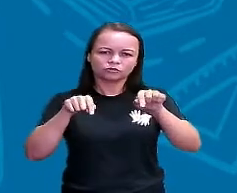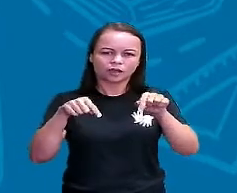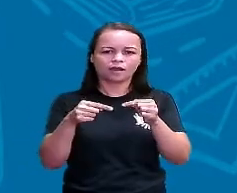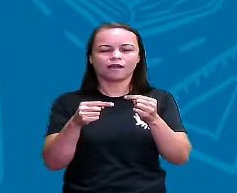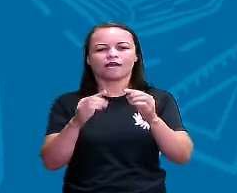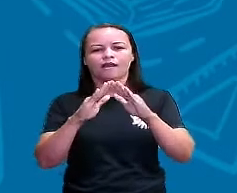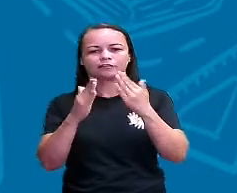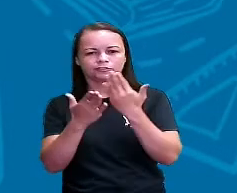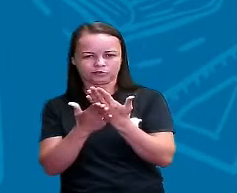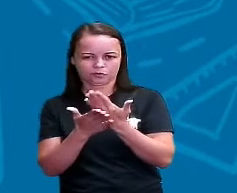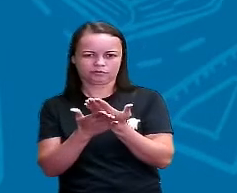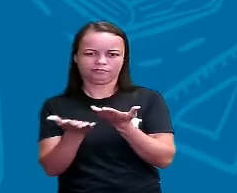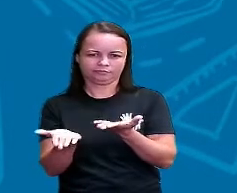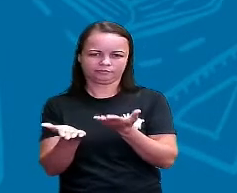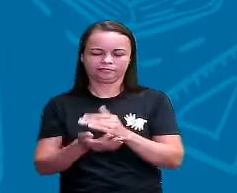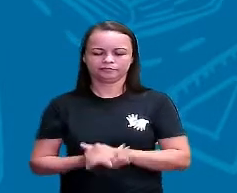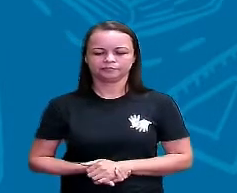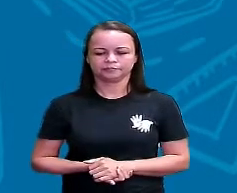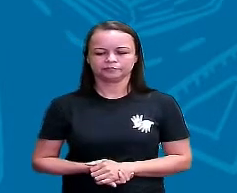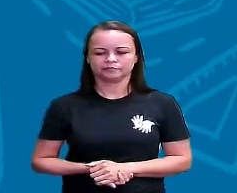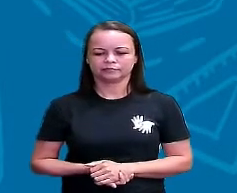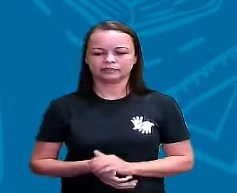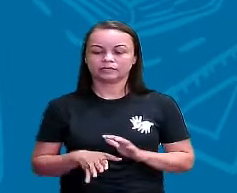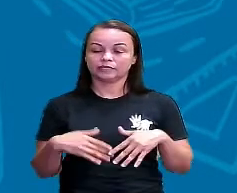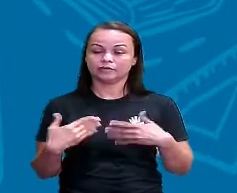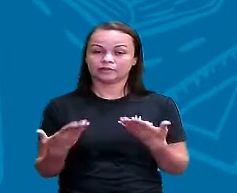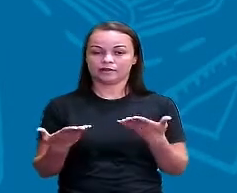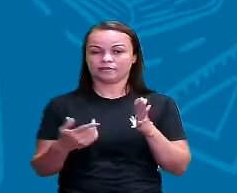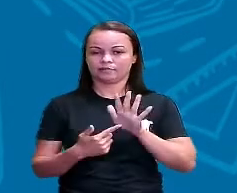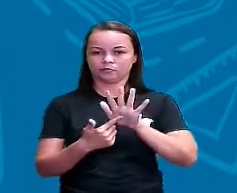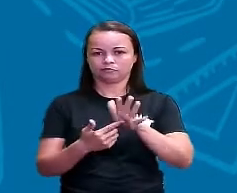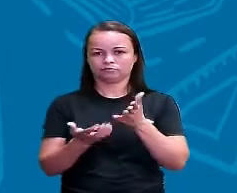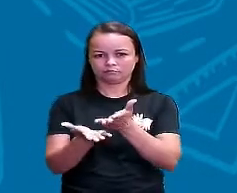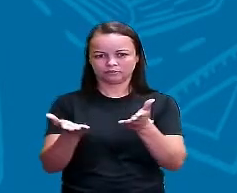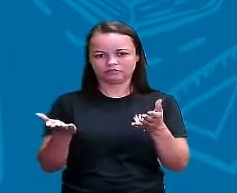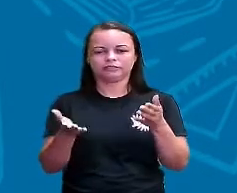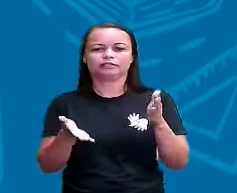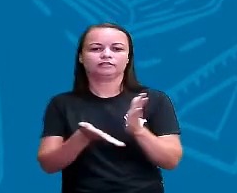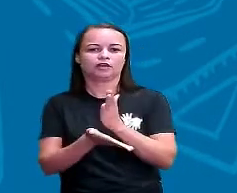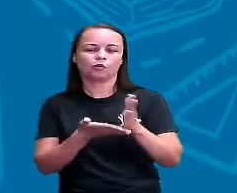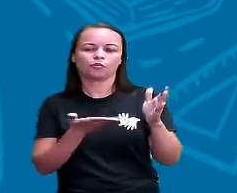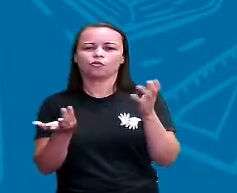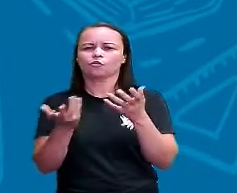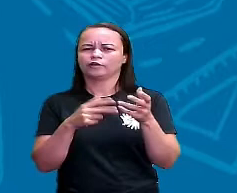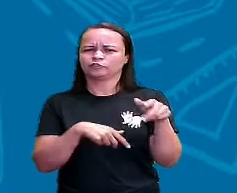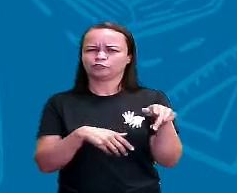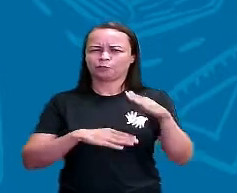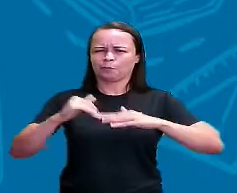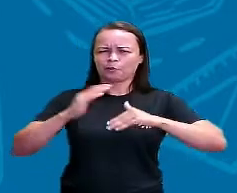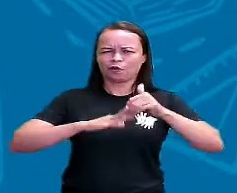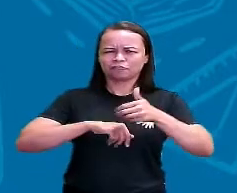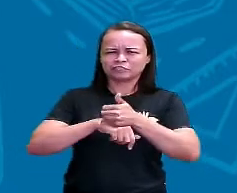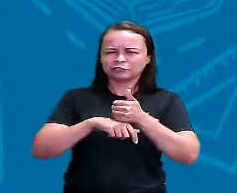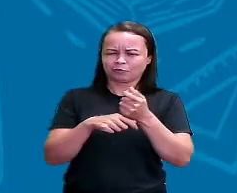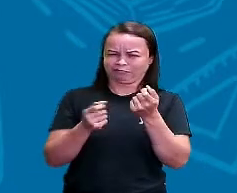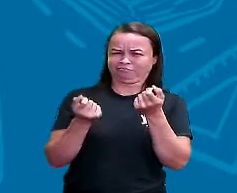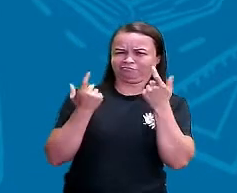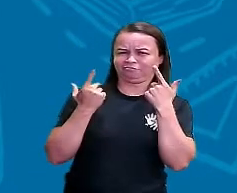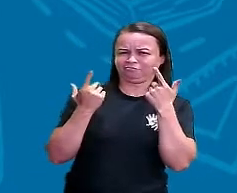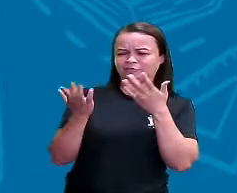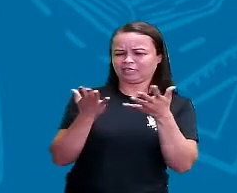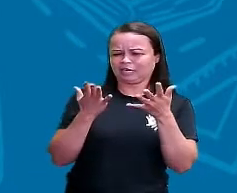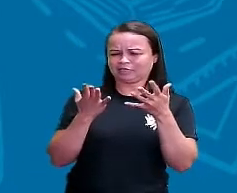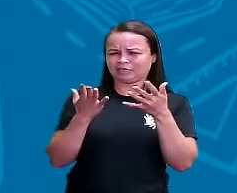tá? E aí eu trouxe para vocês algumas curiosidades de profissões estranhas. São profissões que a